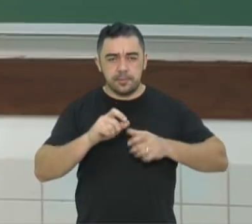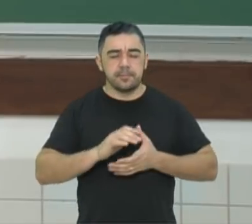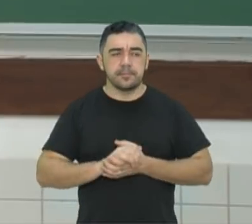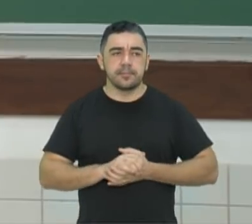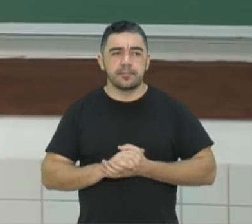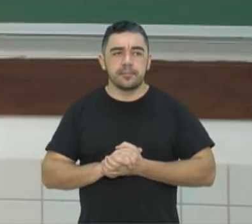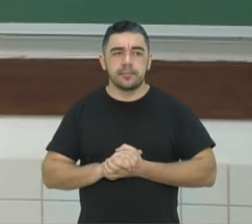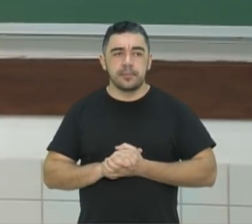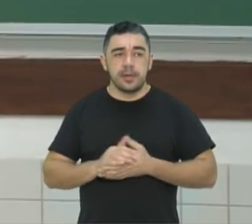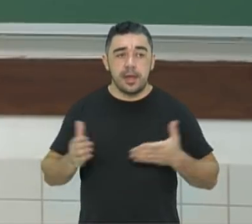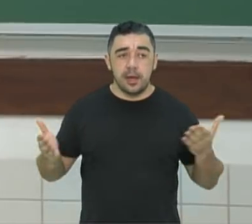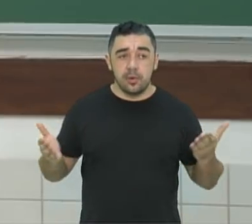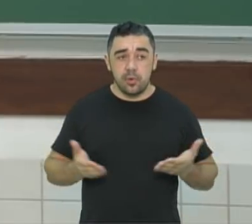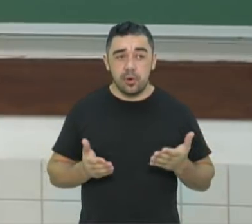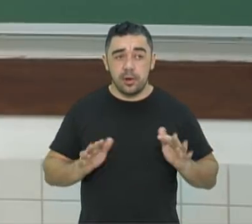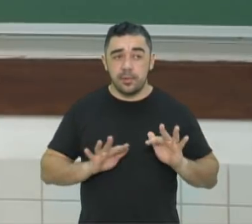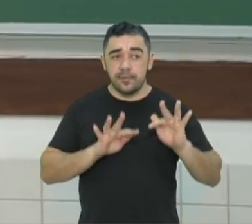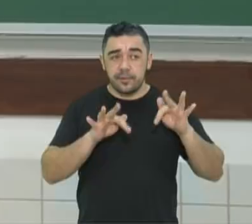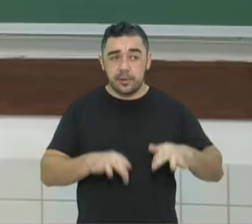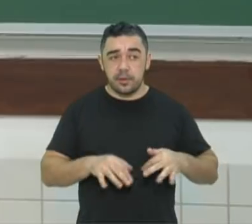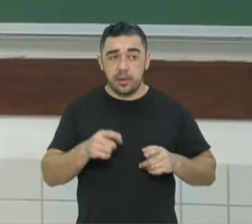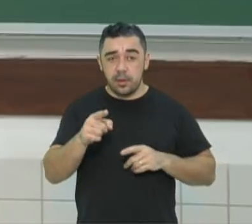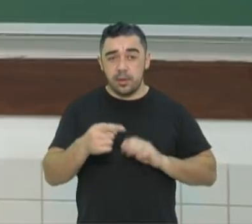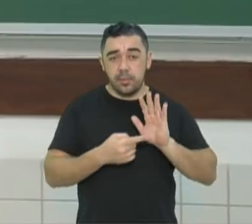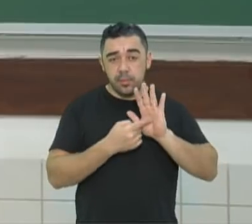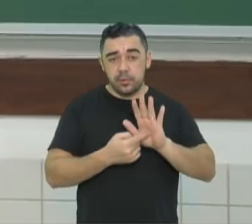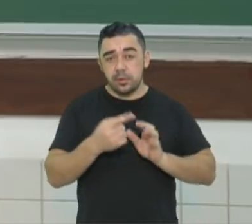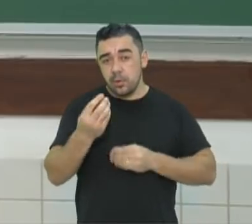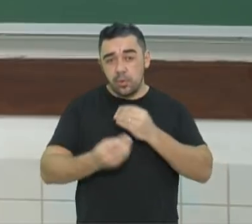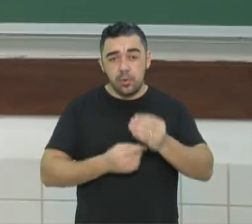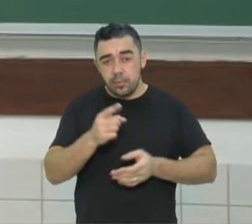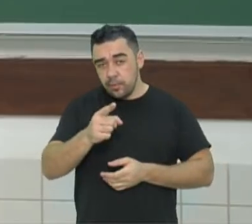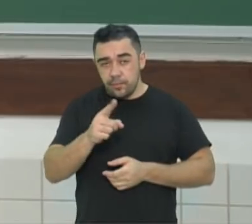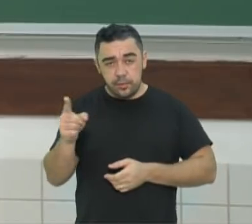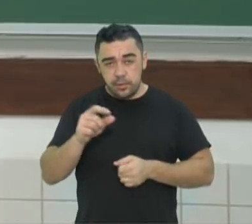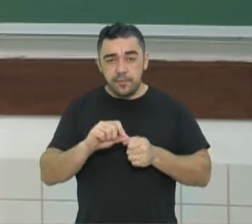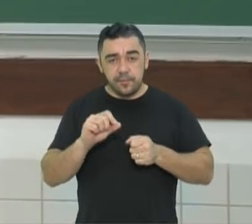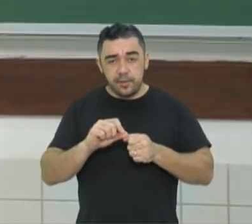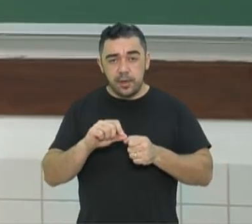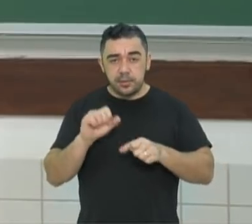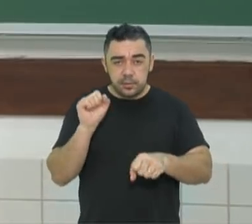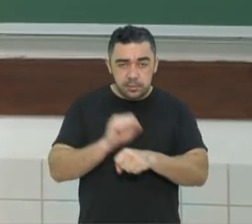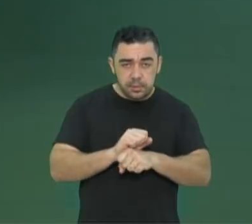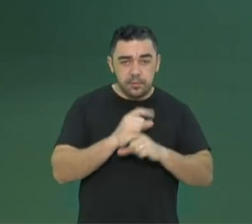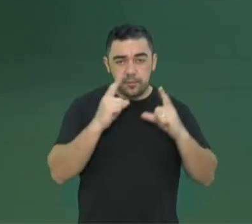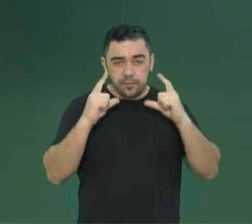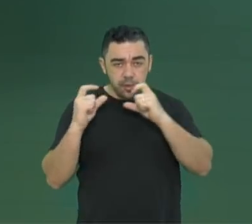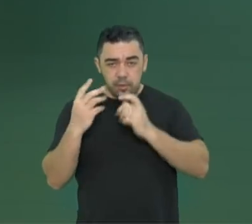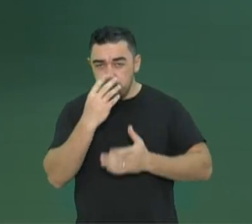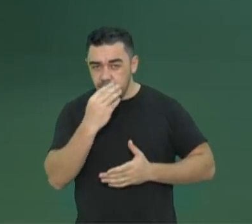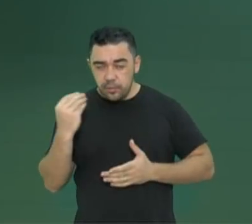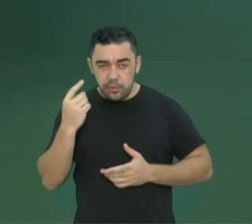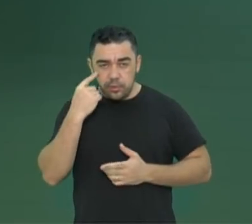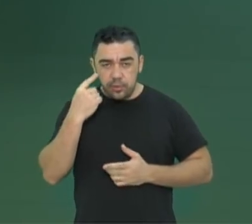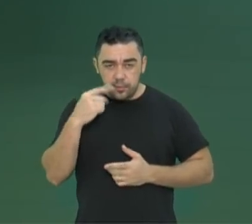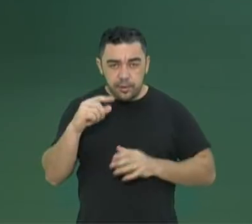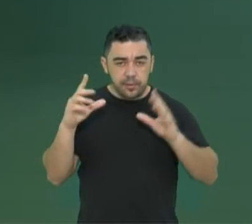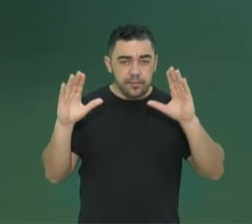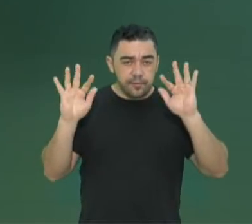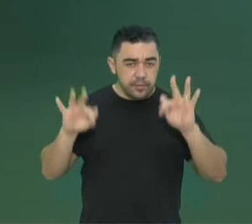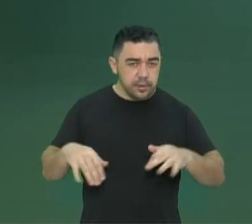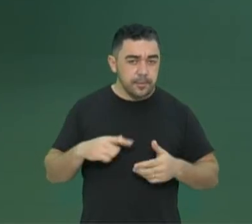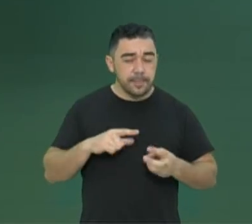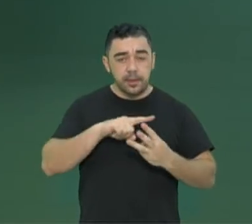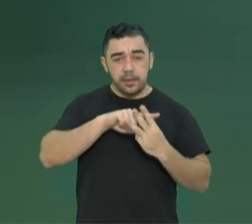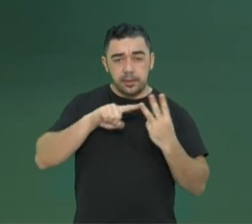tá? Agora, para finalizar, eu gostaria de mostrar para vocês como vocês podem produzir um stop motion. Só para a gente finalizar isso aqui, eu trouxe